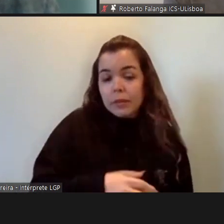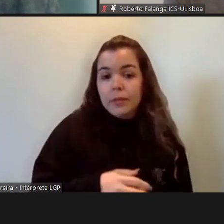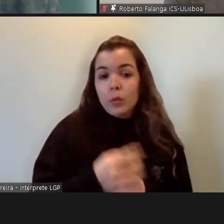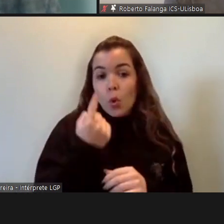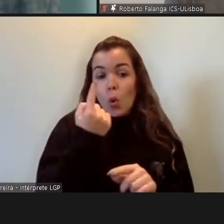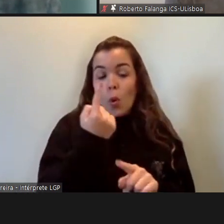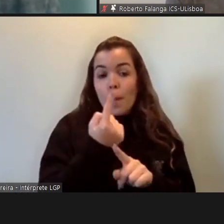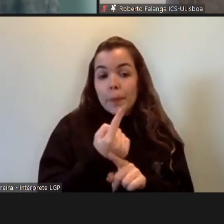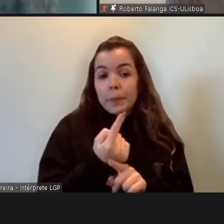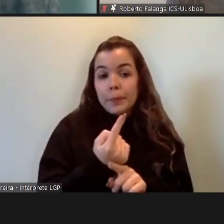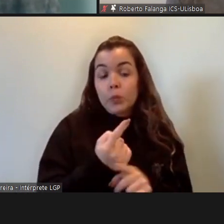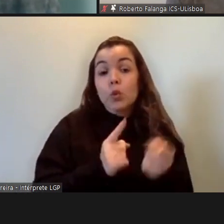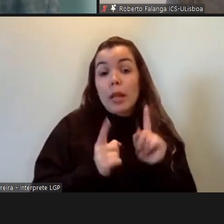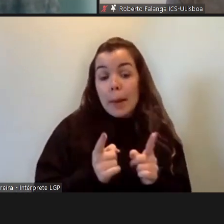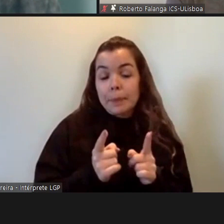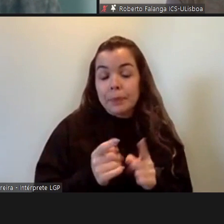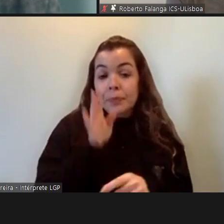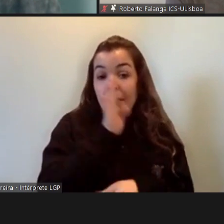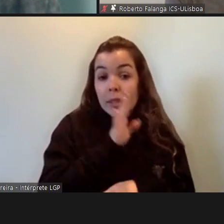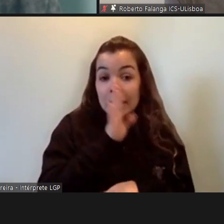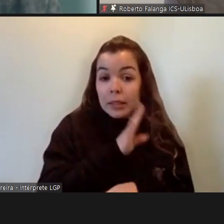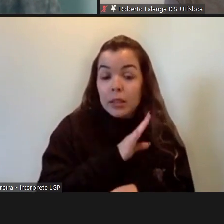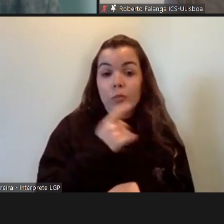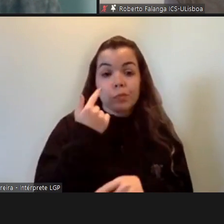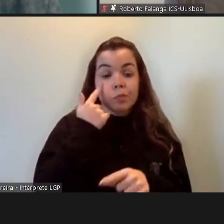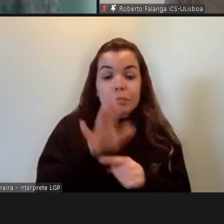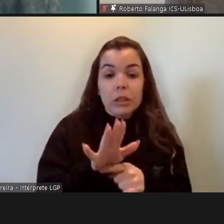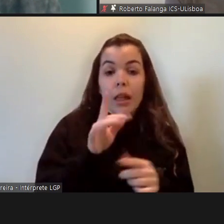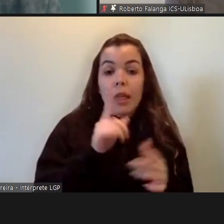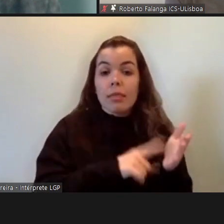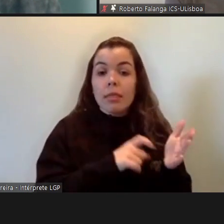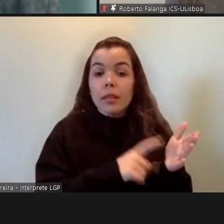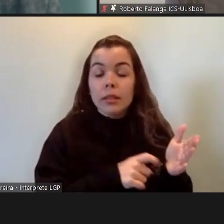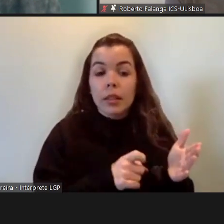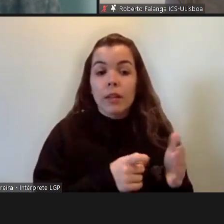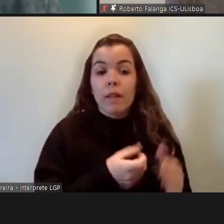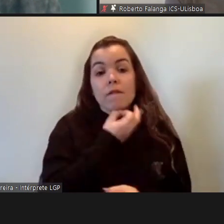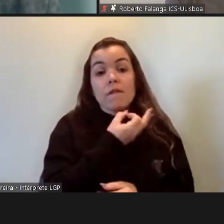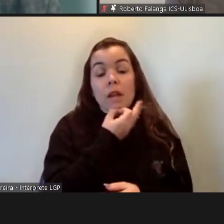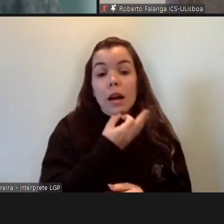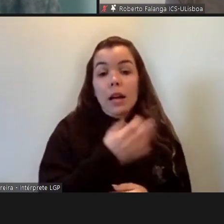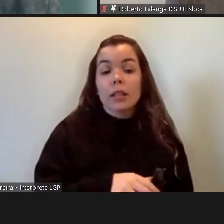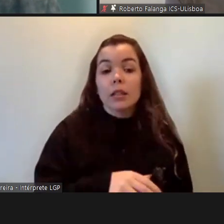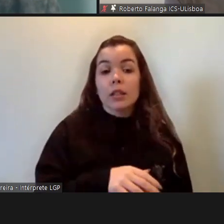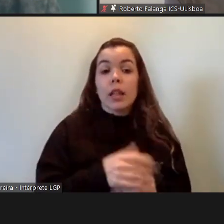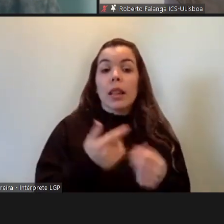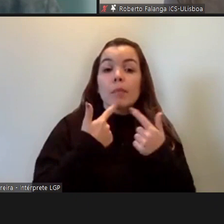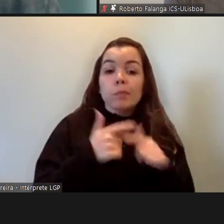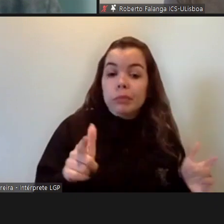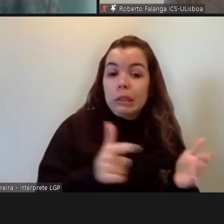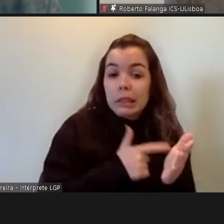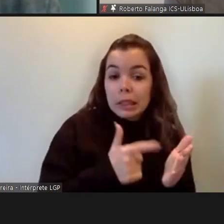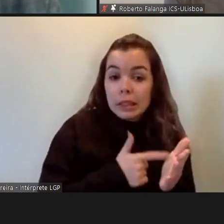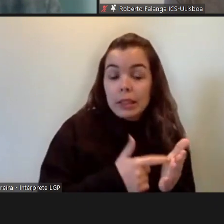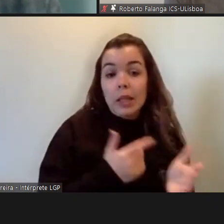coloca, que é se não seria necessário, para além, fala-se de literacia mediática, que é fundamental para os